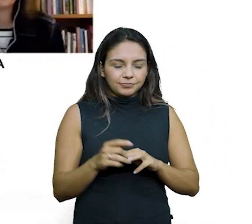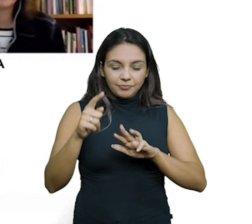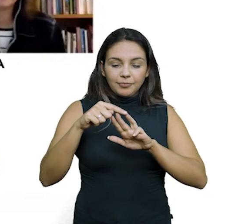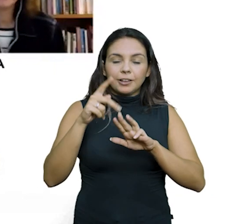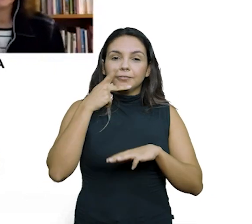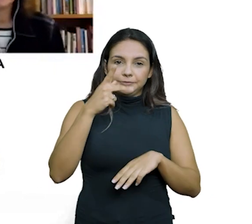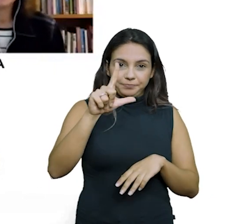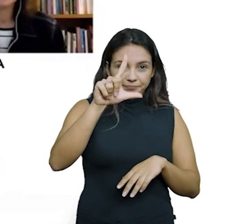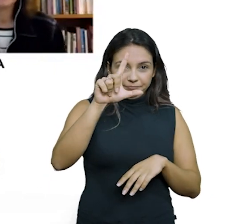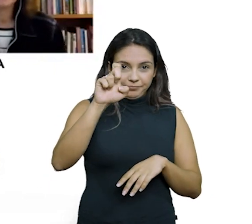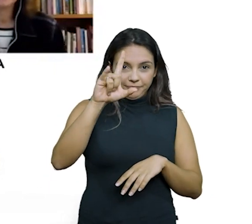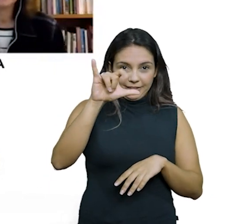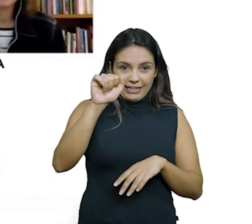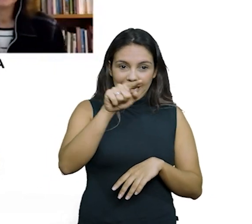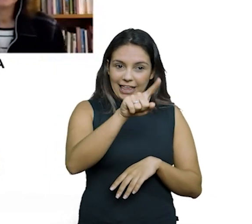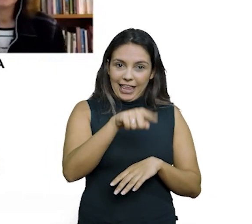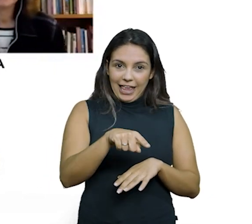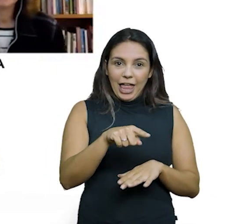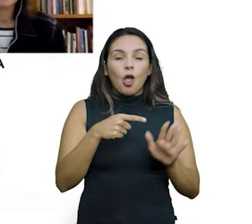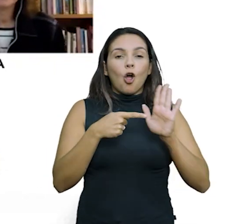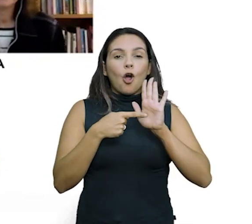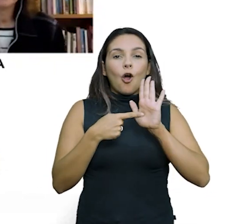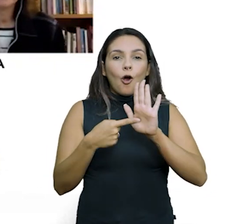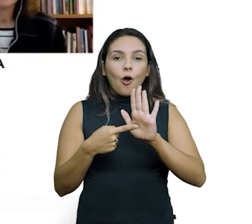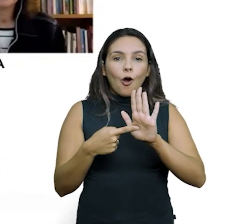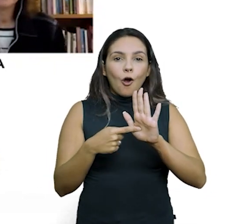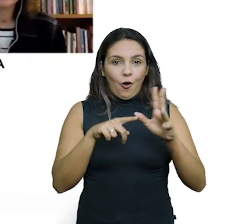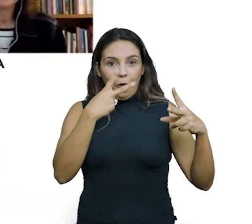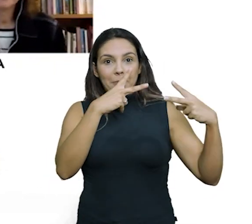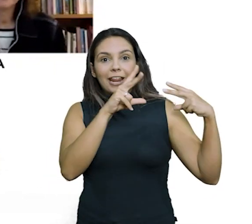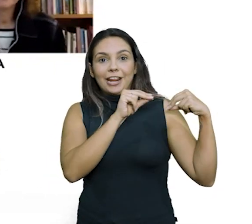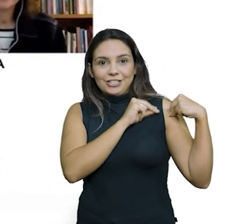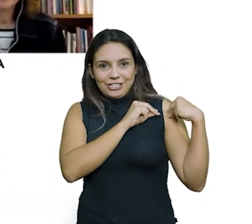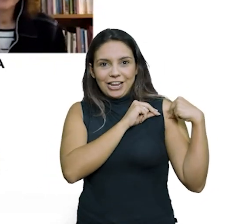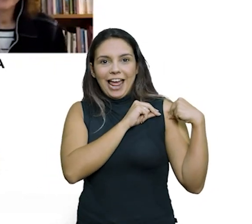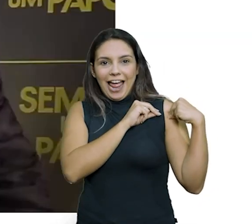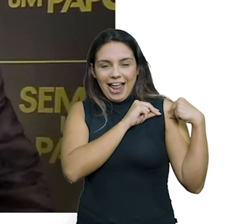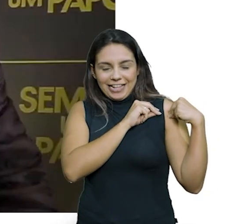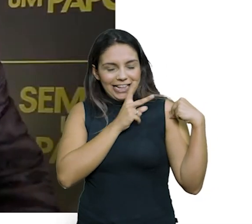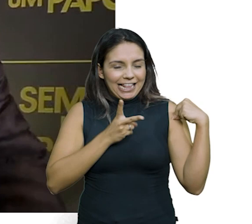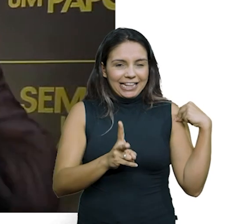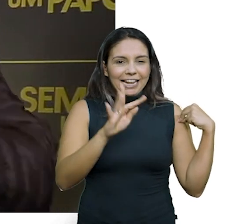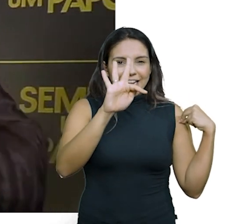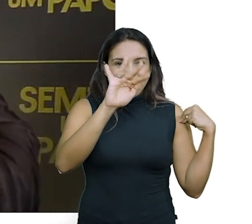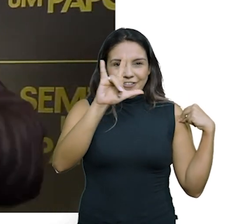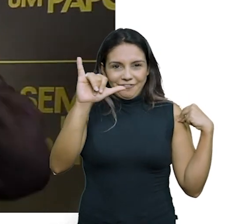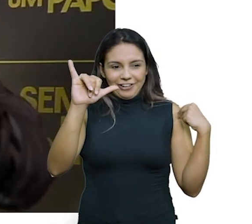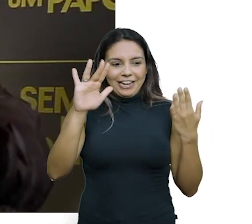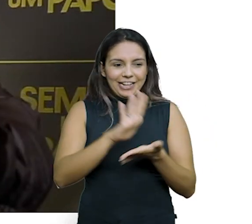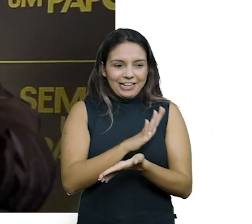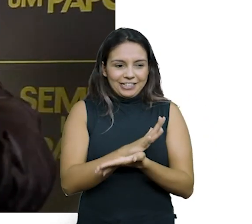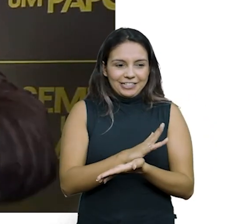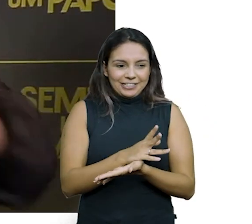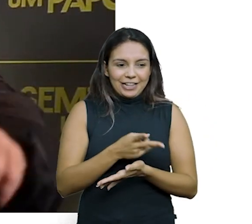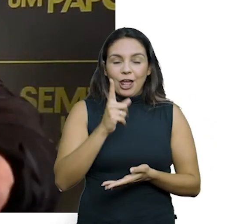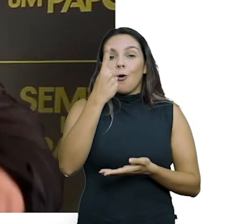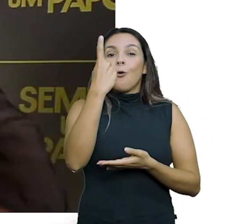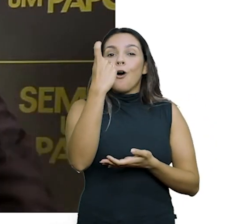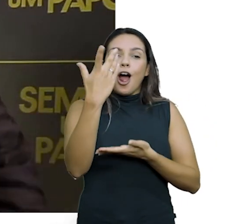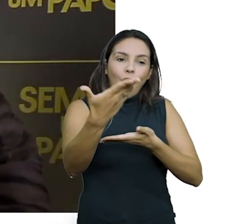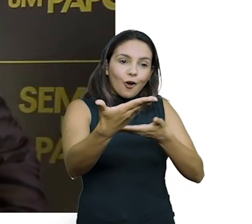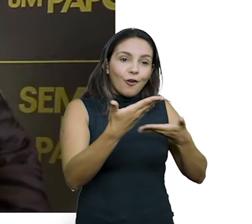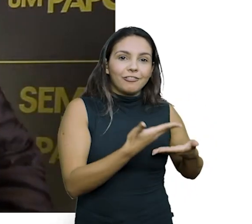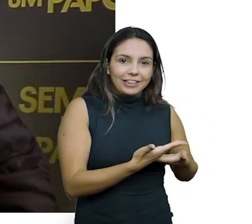que Leila Ferreira é eterna homenageada de Araflieraxá e é a única convidada de todas as edições, e assim será, para